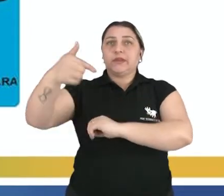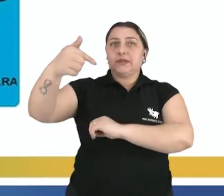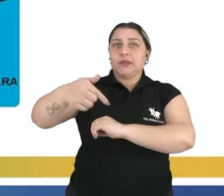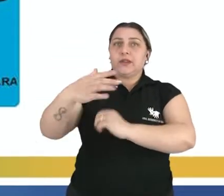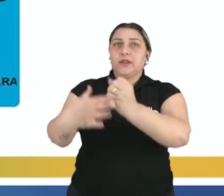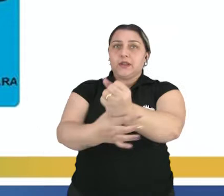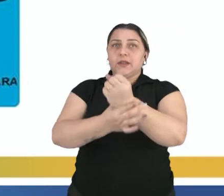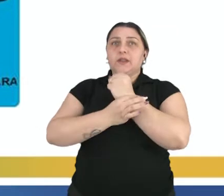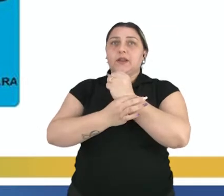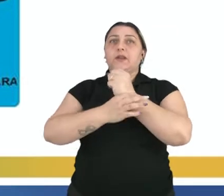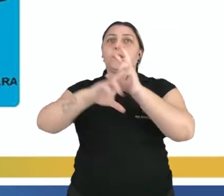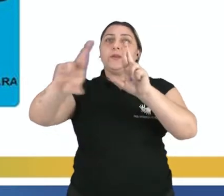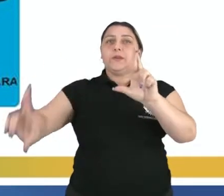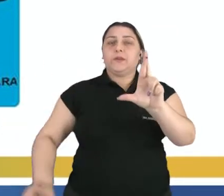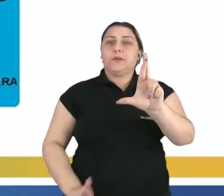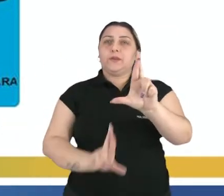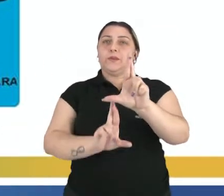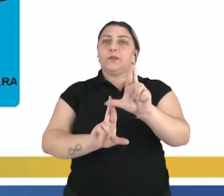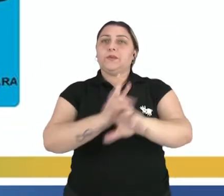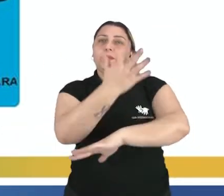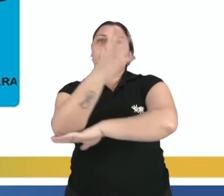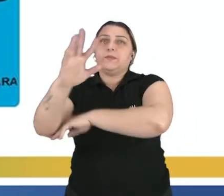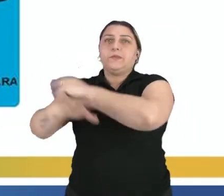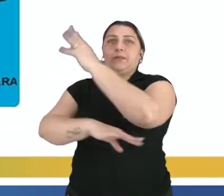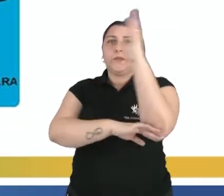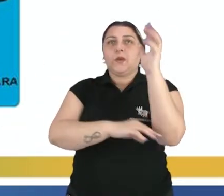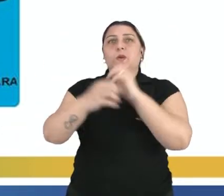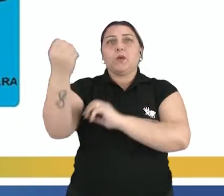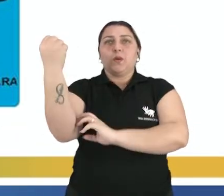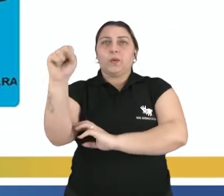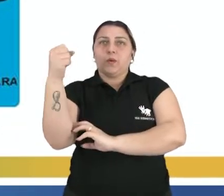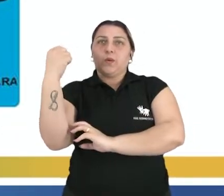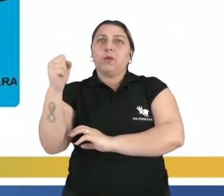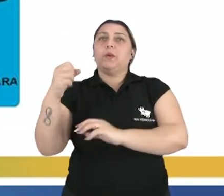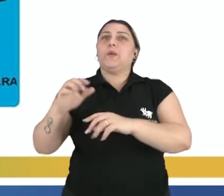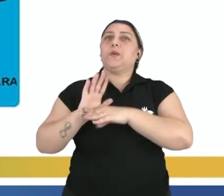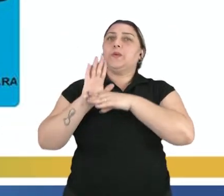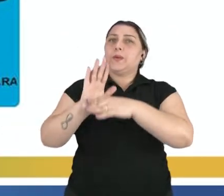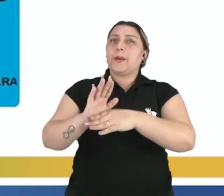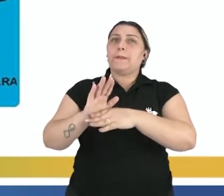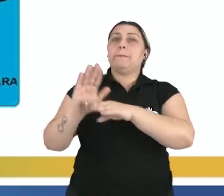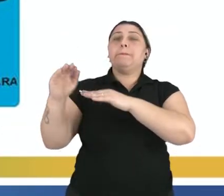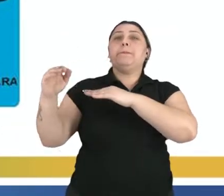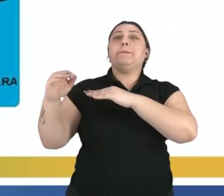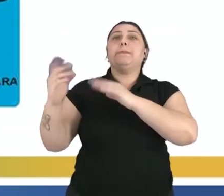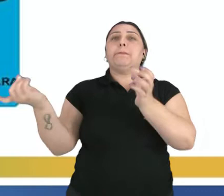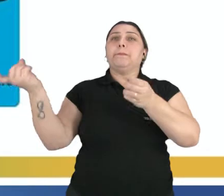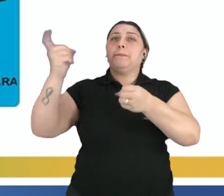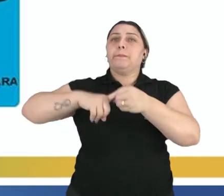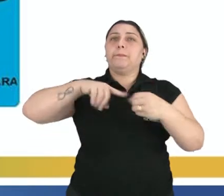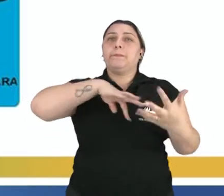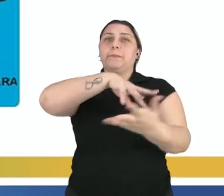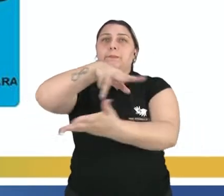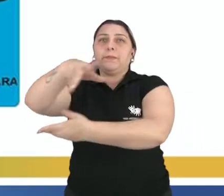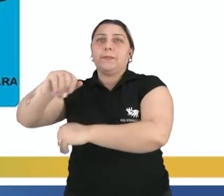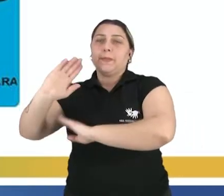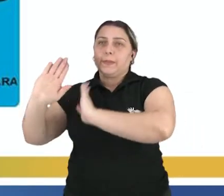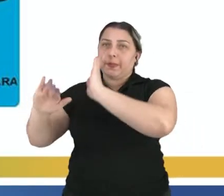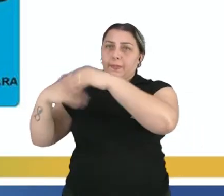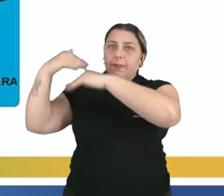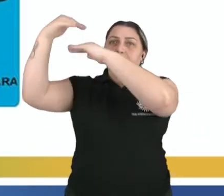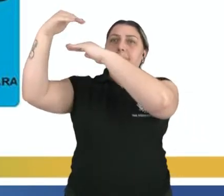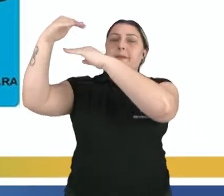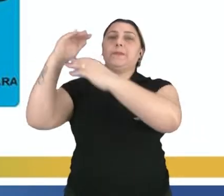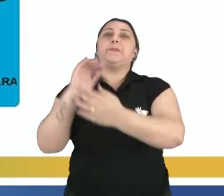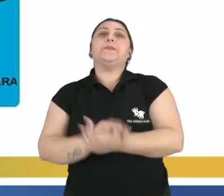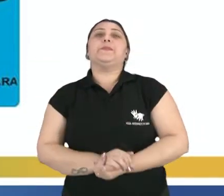7, garantir a sustentabilidade ambiental. 8, estabelecer uma parceria mundial para o